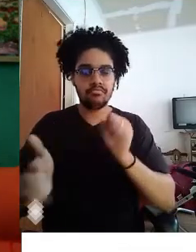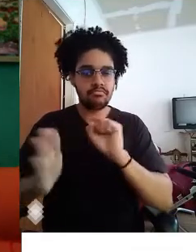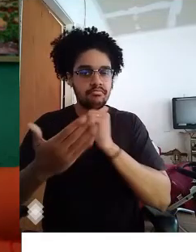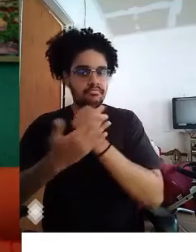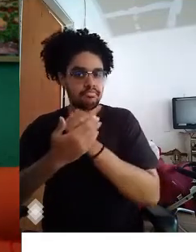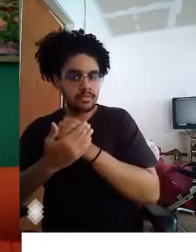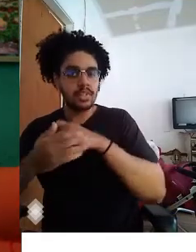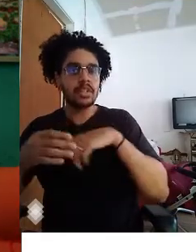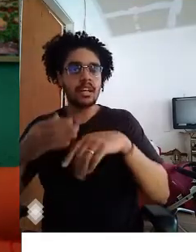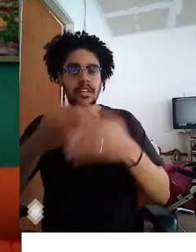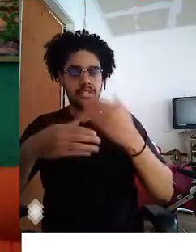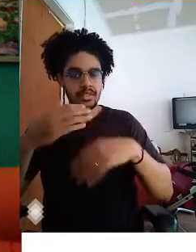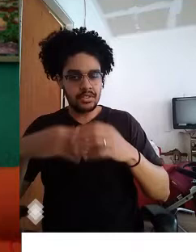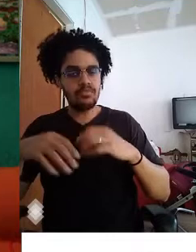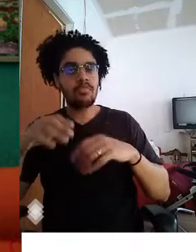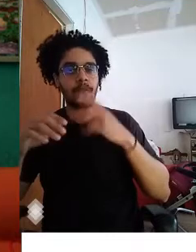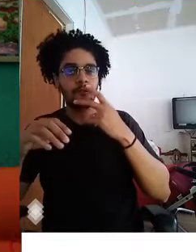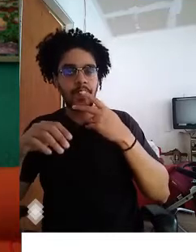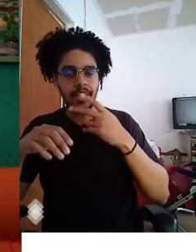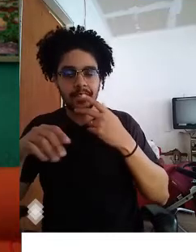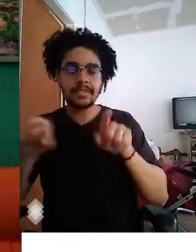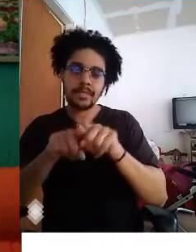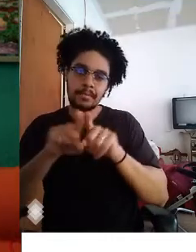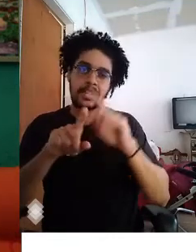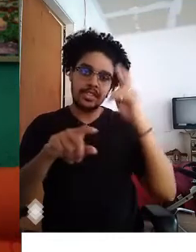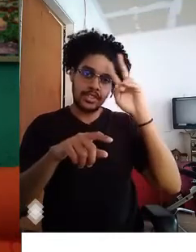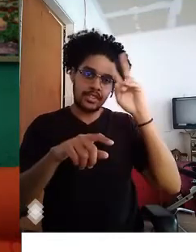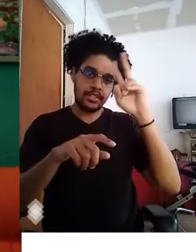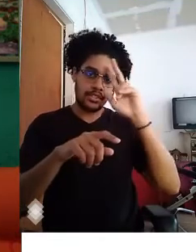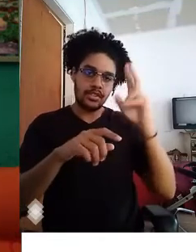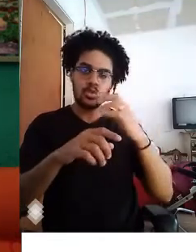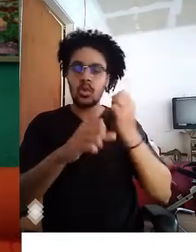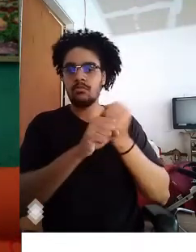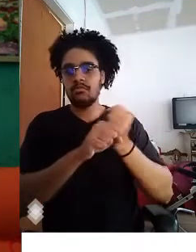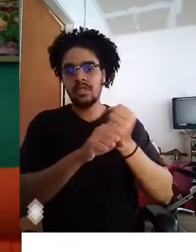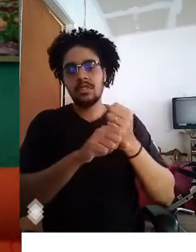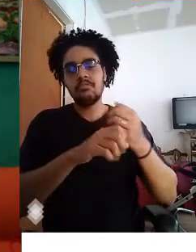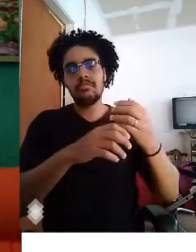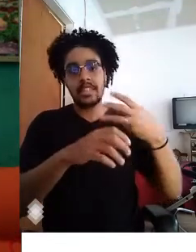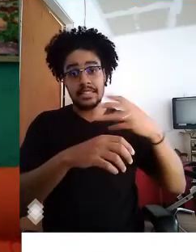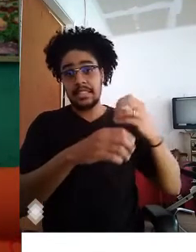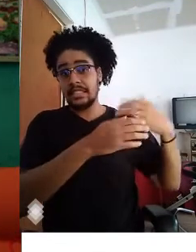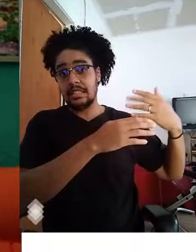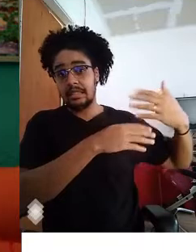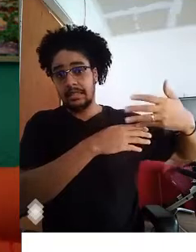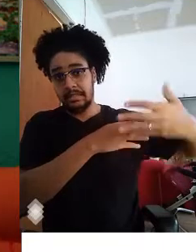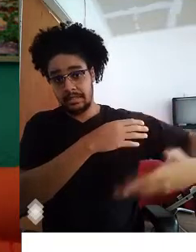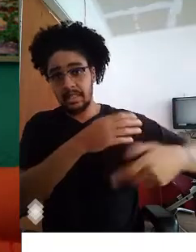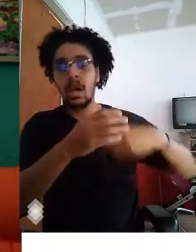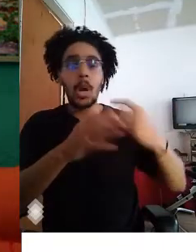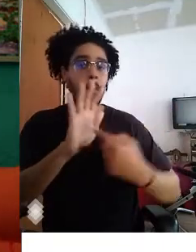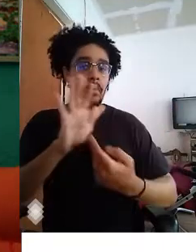retrospecto rápido sobre a história geoeconômica dos últimos 30 anos, mostra que quem está na